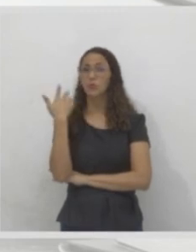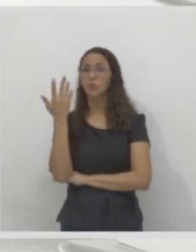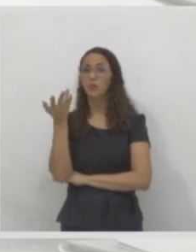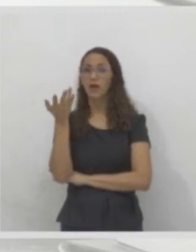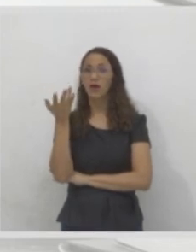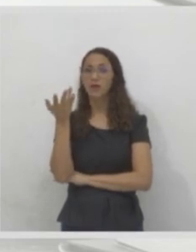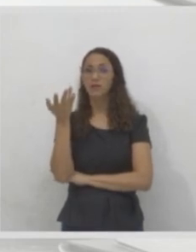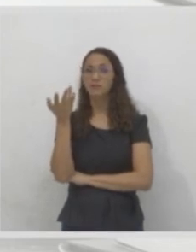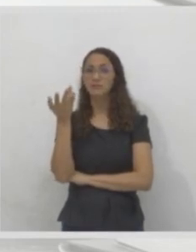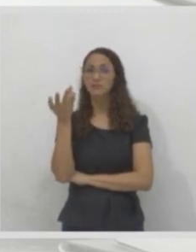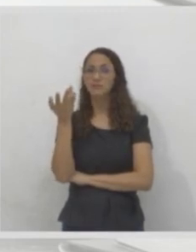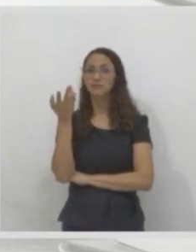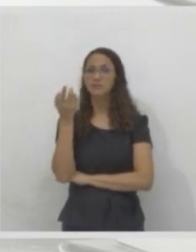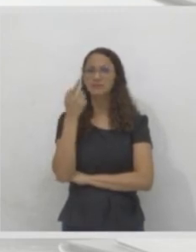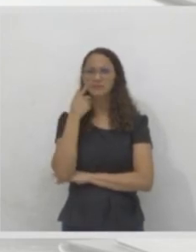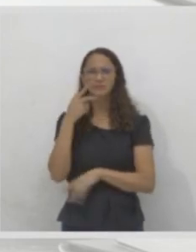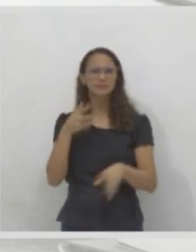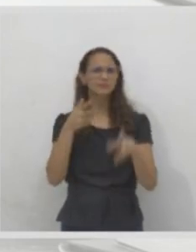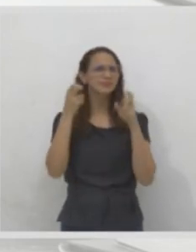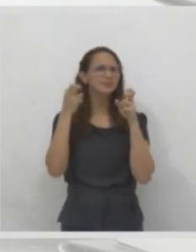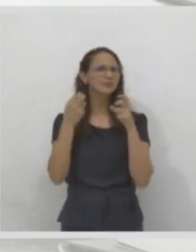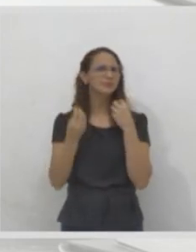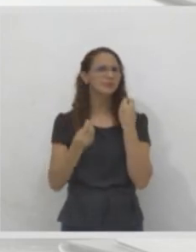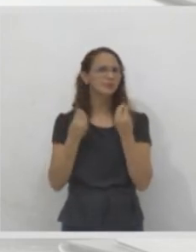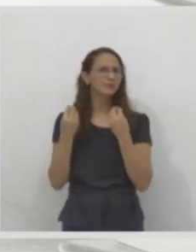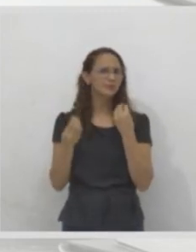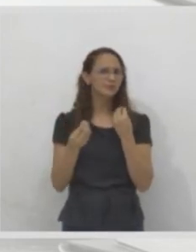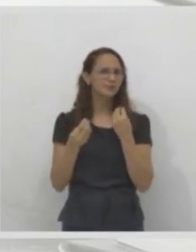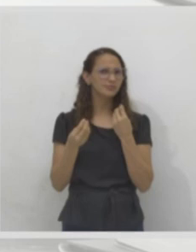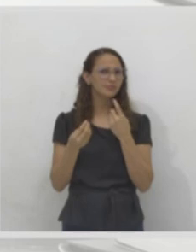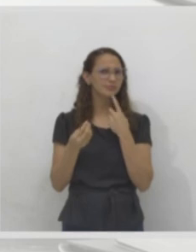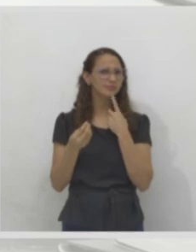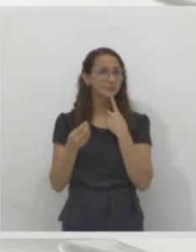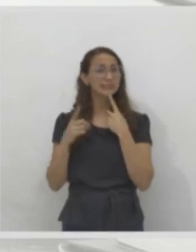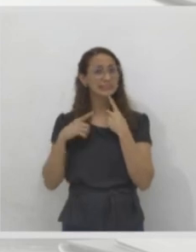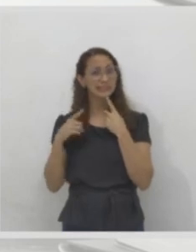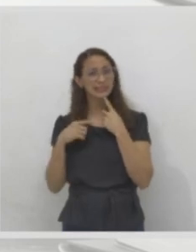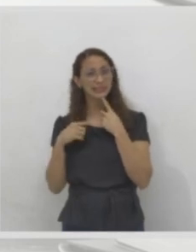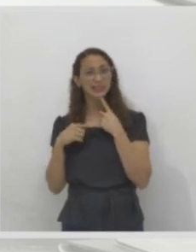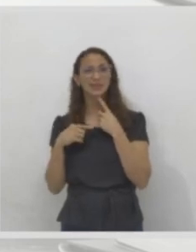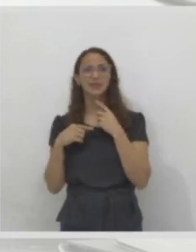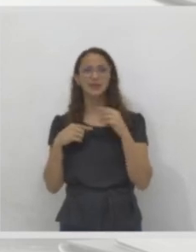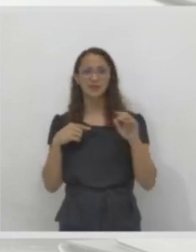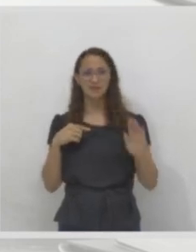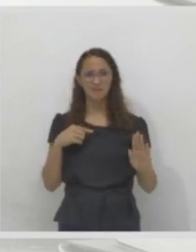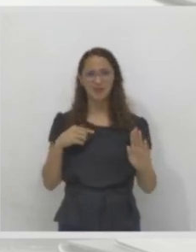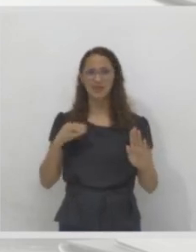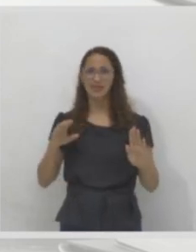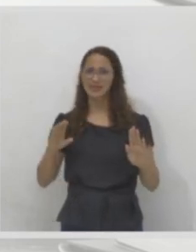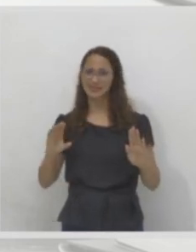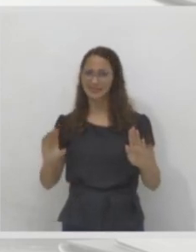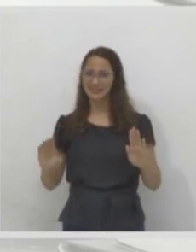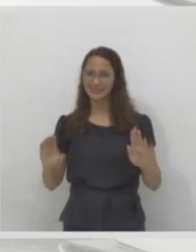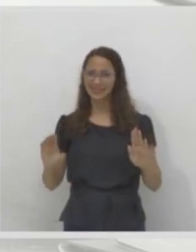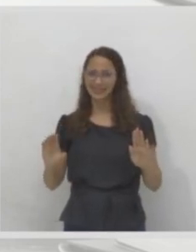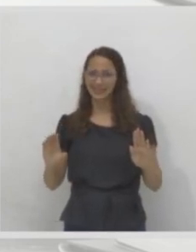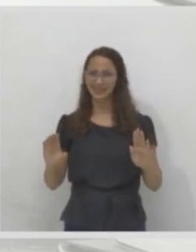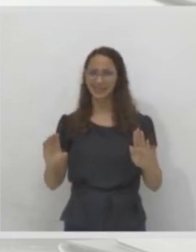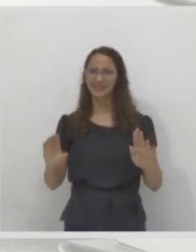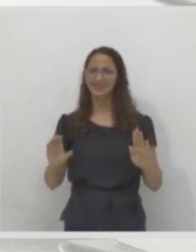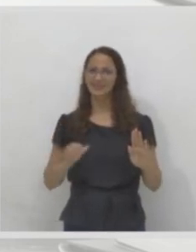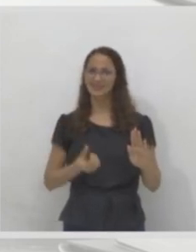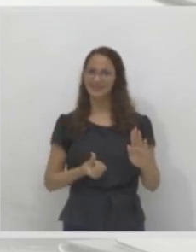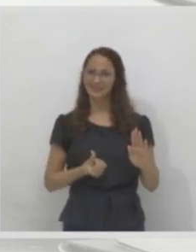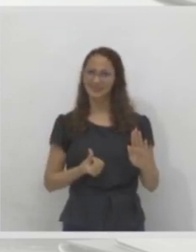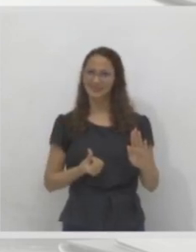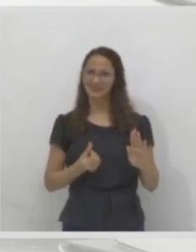Como é que você vai observar? Se você já tem o BC medindo daqui para cá 6 centímetros, e aqui